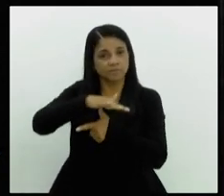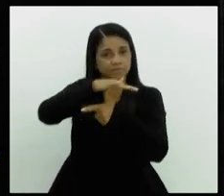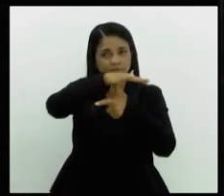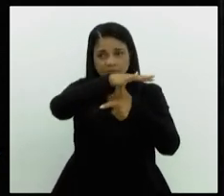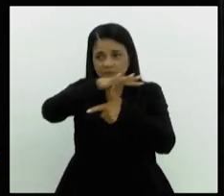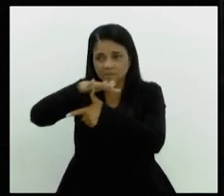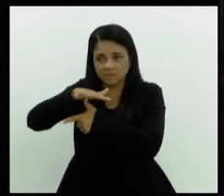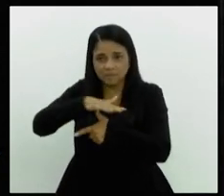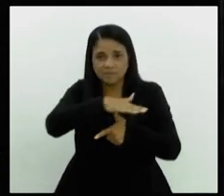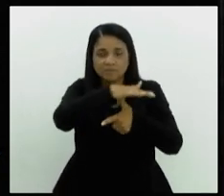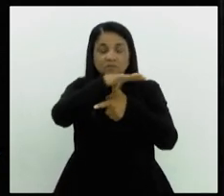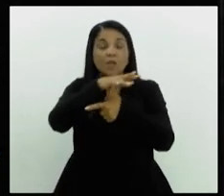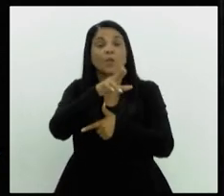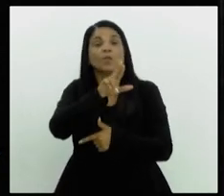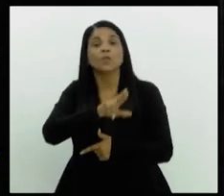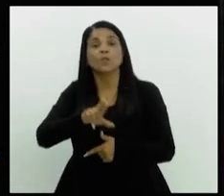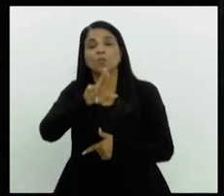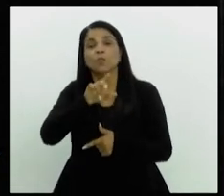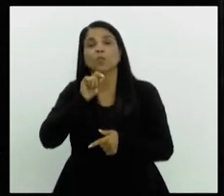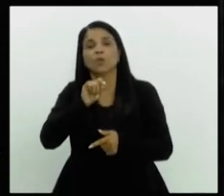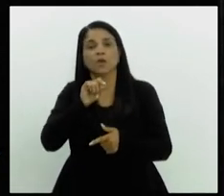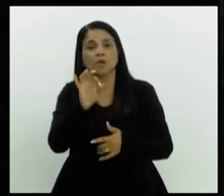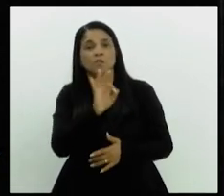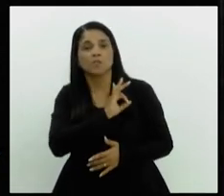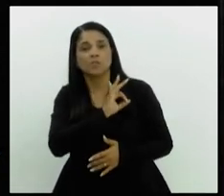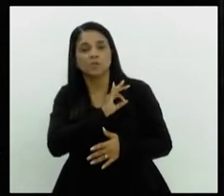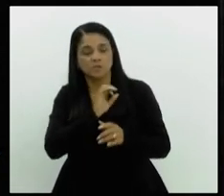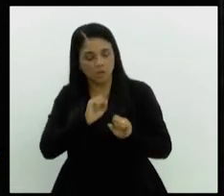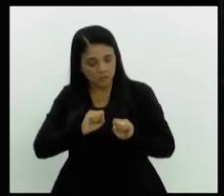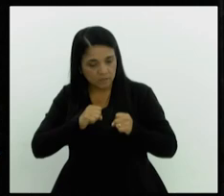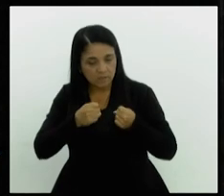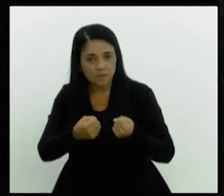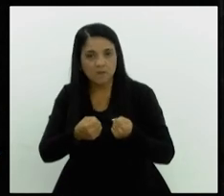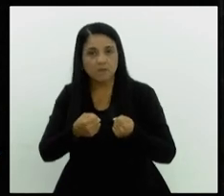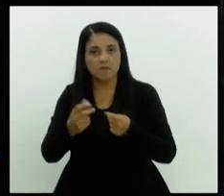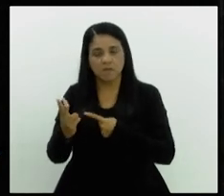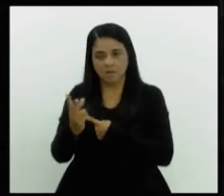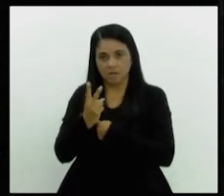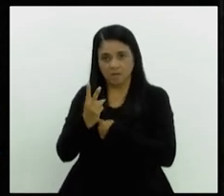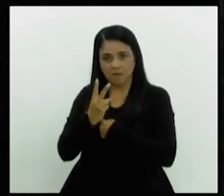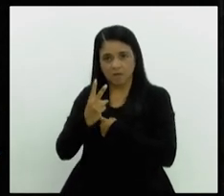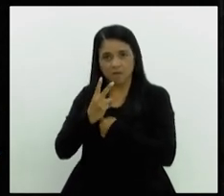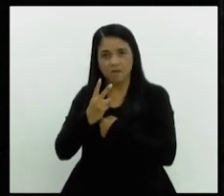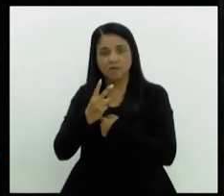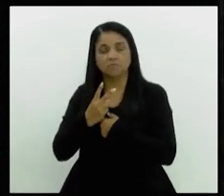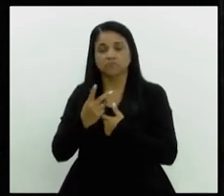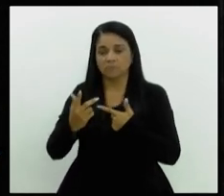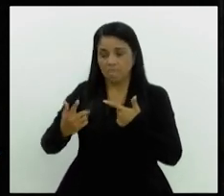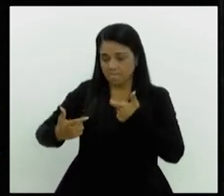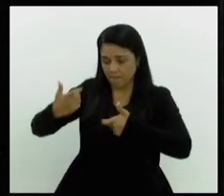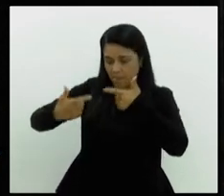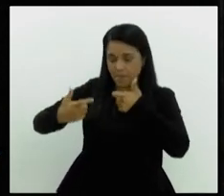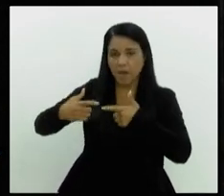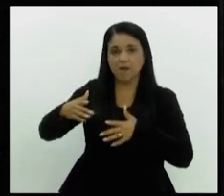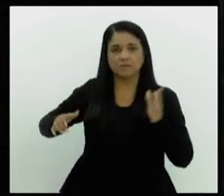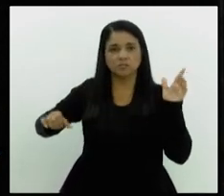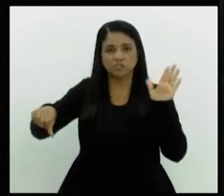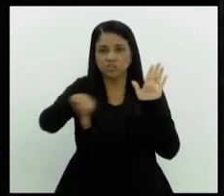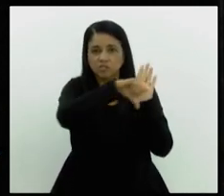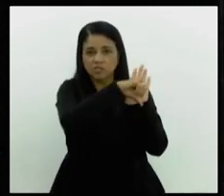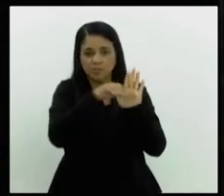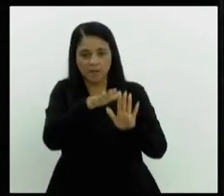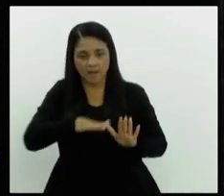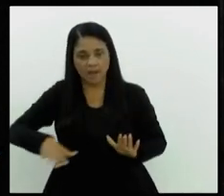é utilizada também para que os policiais se defendam dos injustos ataques de criminosos que estão naquele